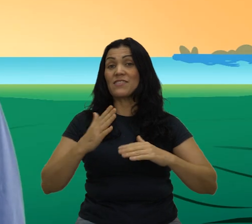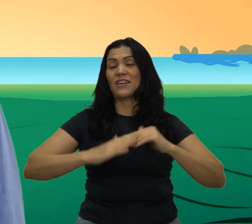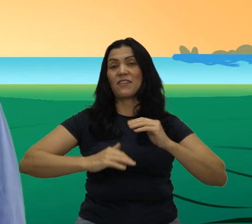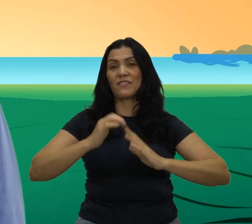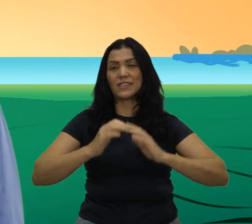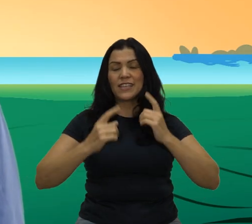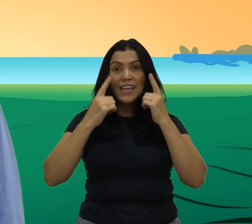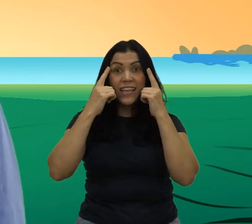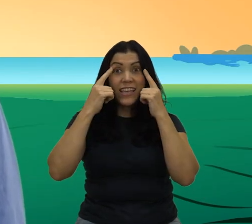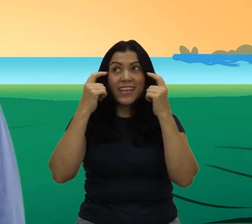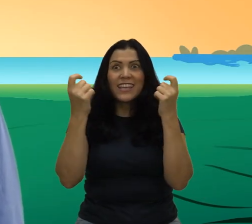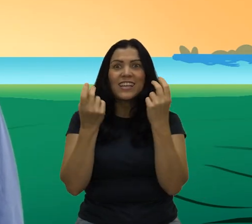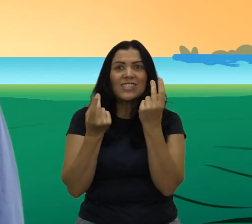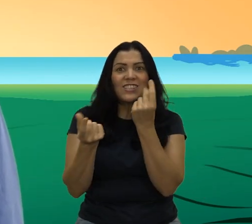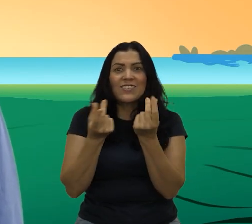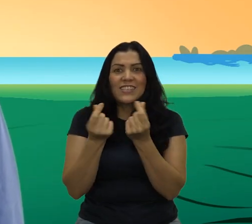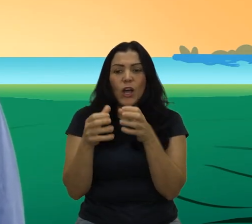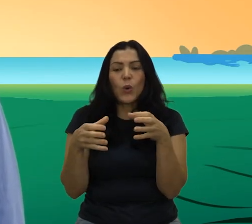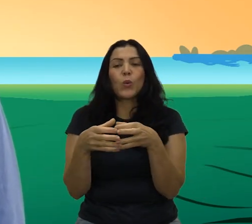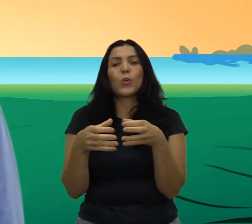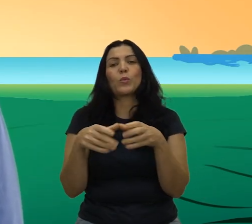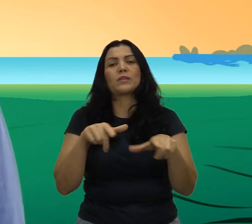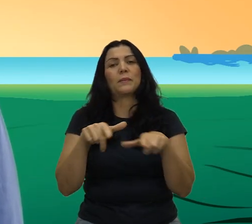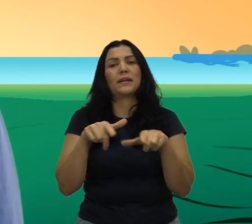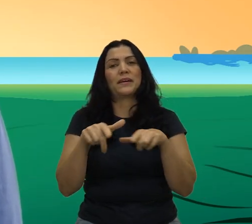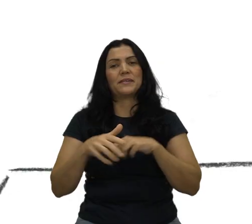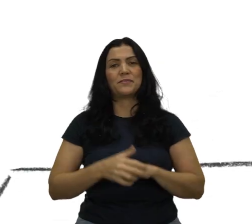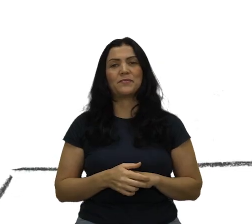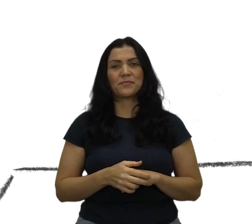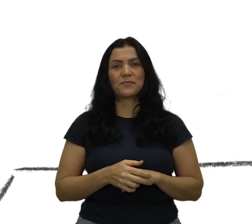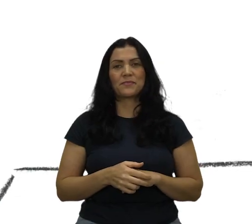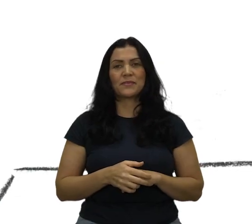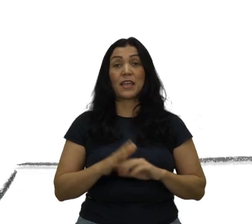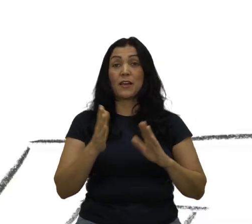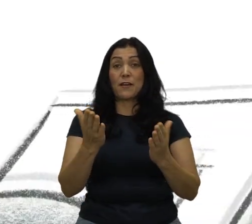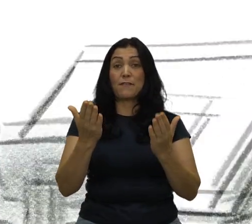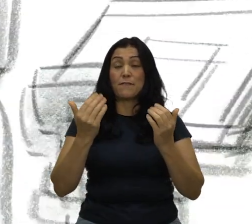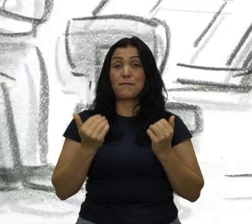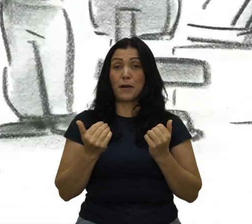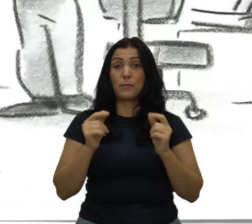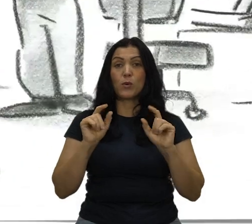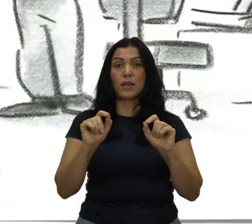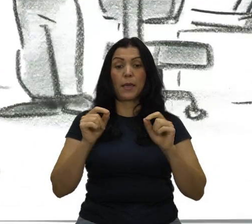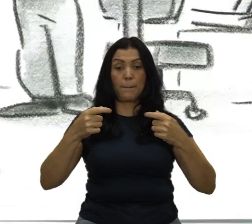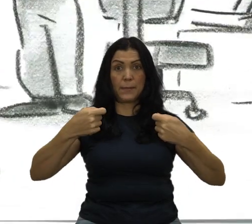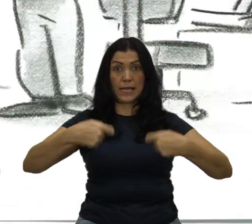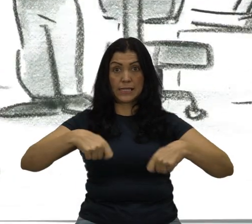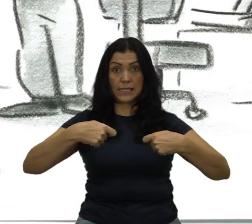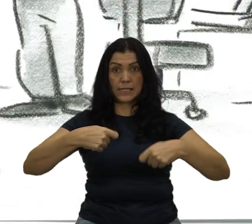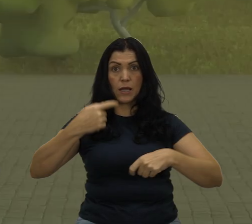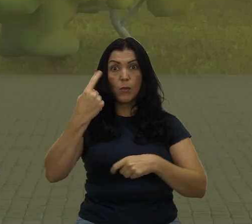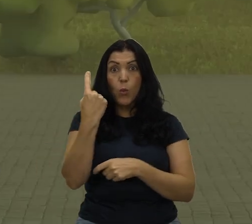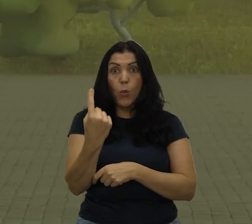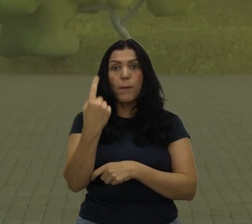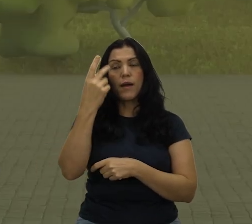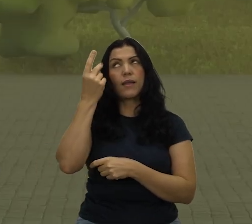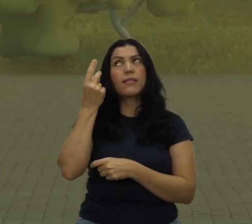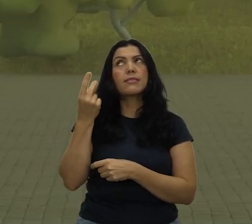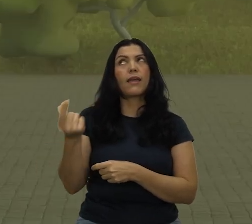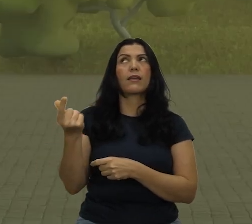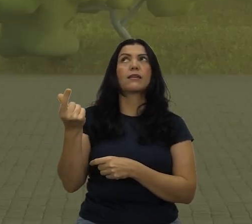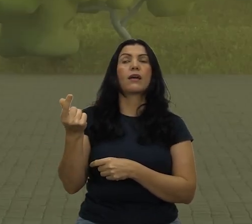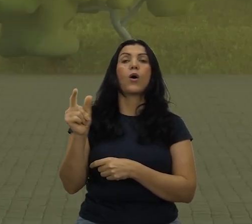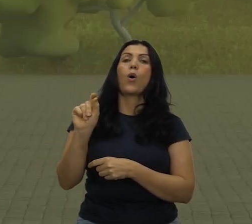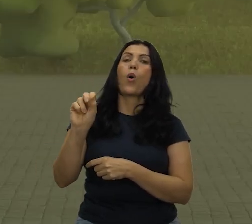E ainda vão exercitar a criatividade e trabalhar em grupo. Antes de mais nada, precisamos de uma